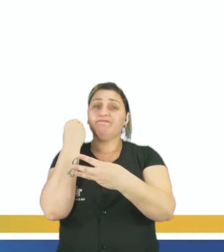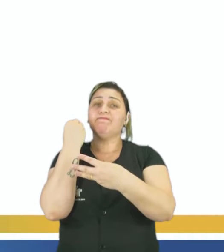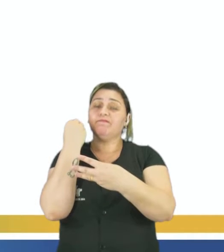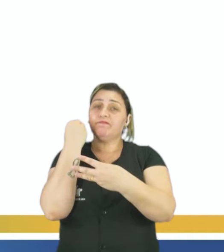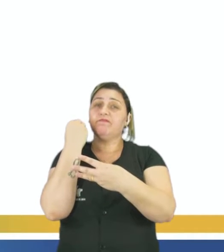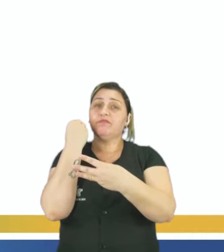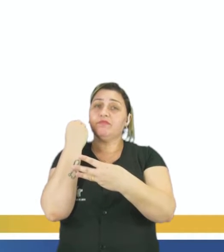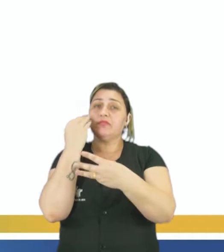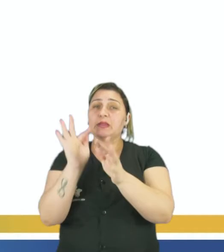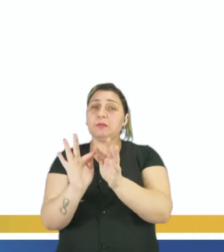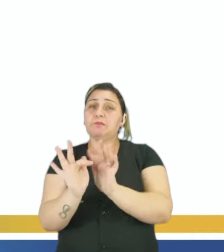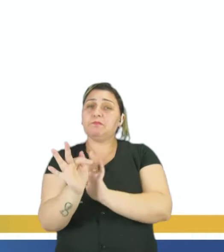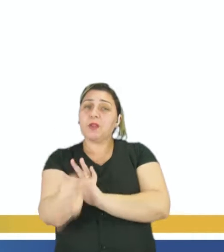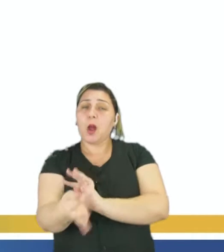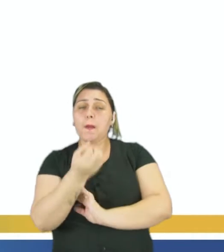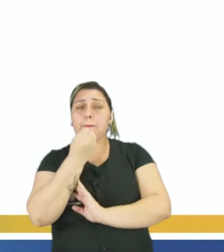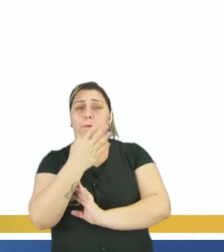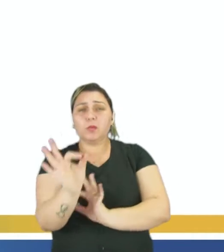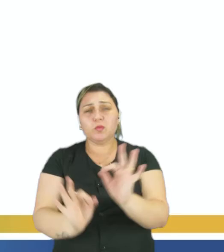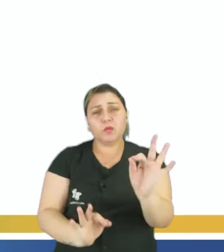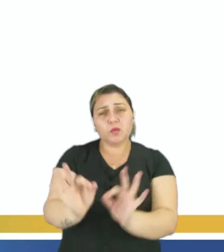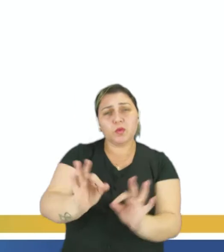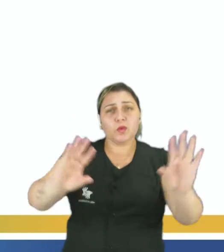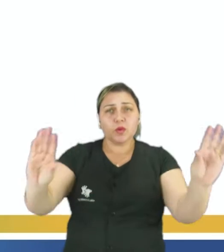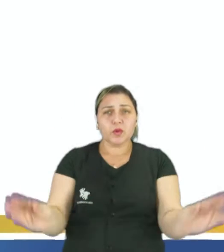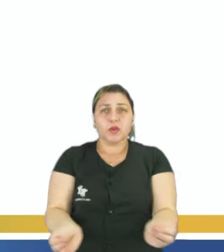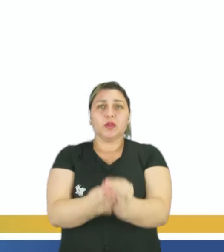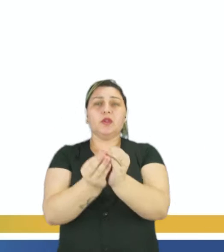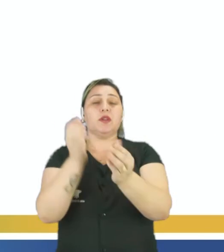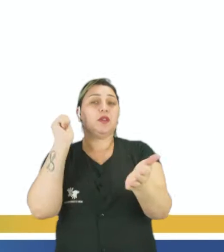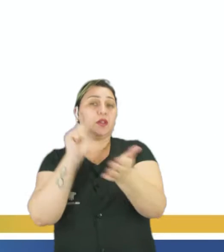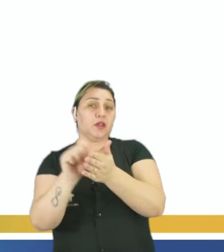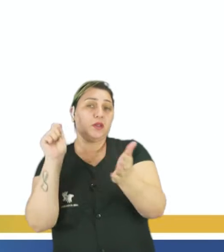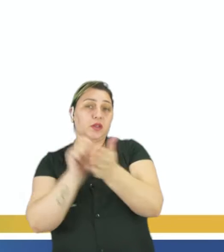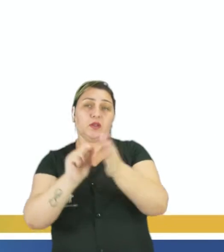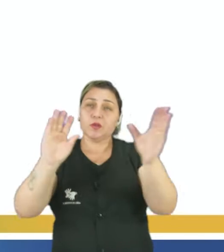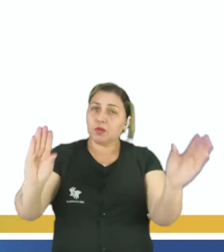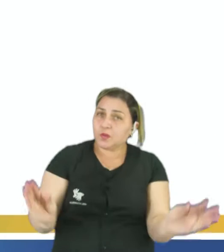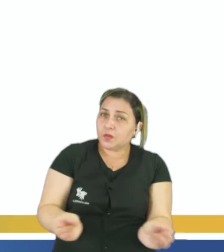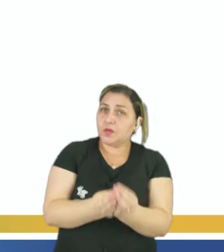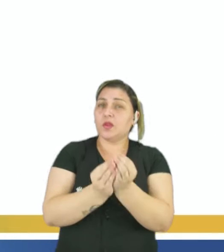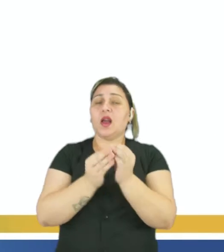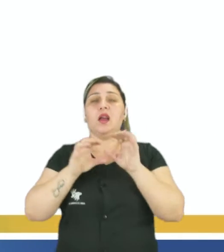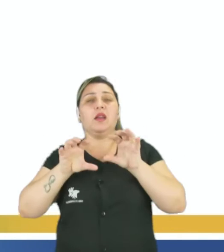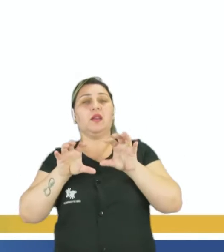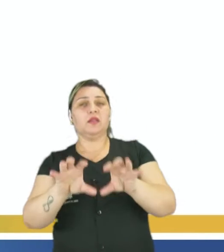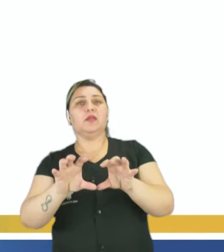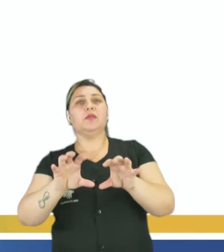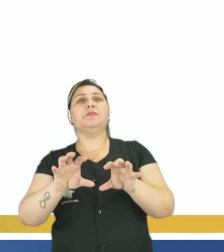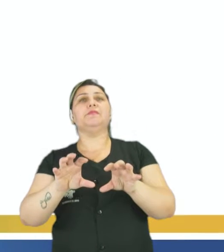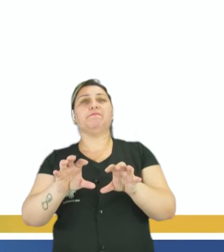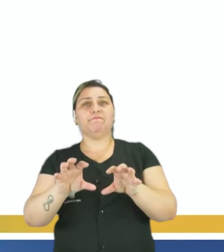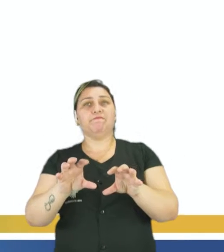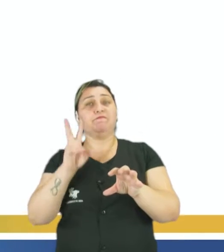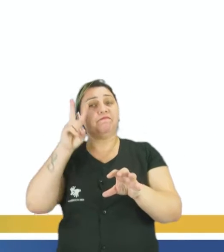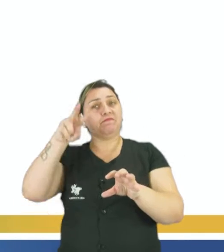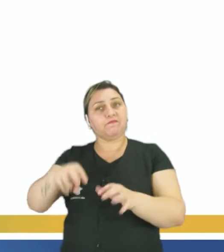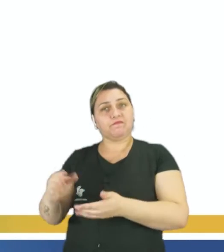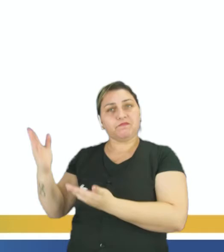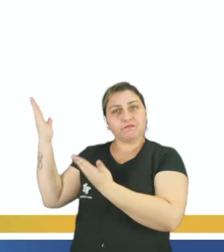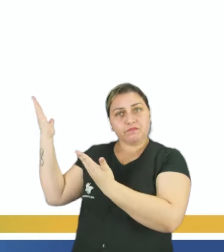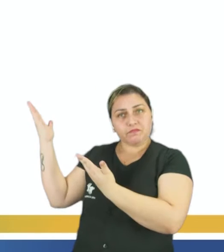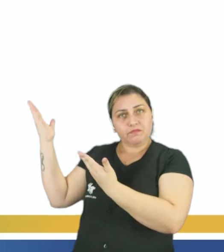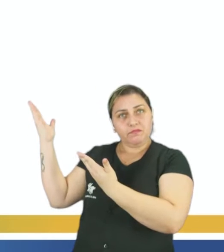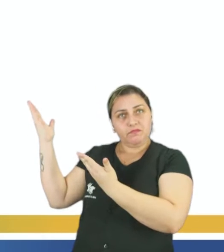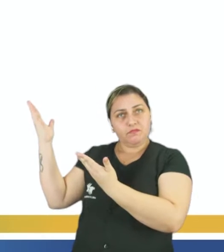a prévia de uma boa elaboração de uma resenha, da escrita de uma resenha. Assim como a engrenagem, como a gente vê nos